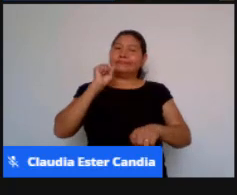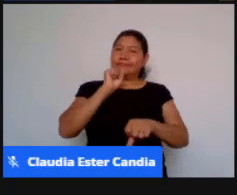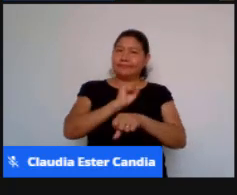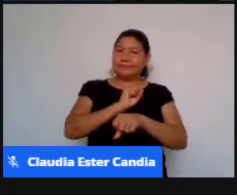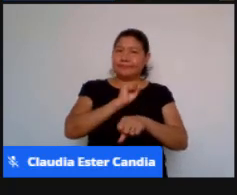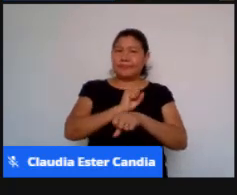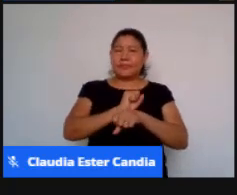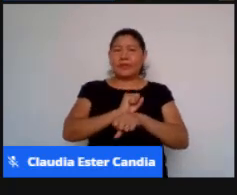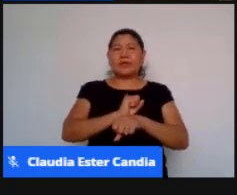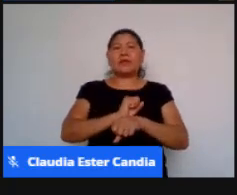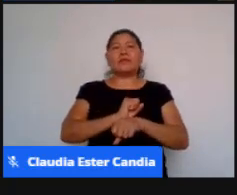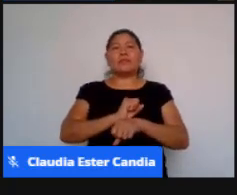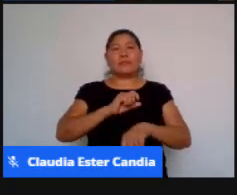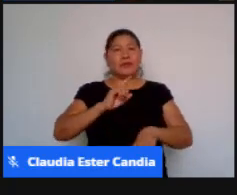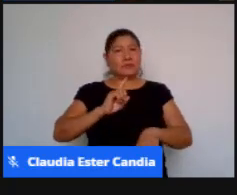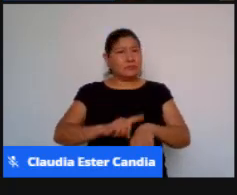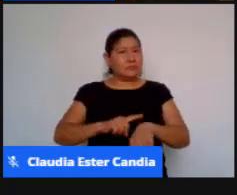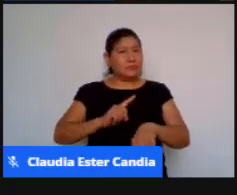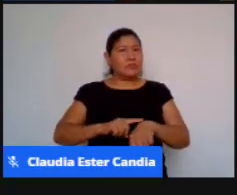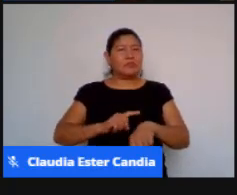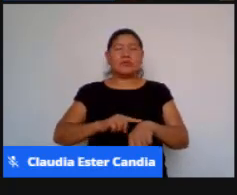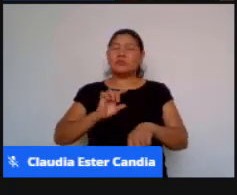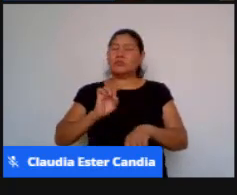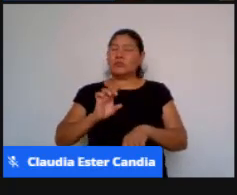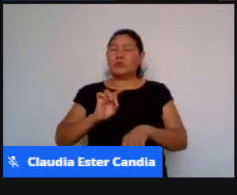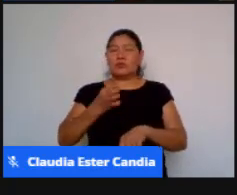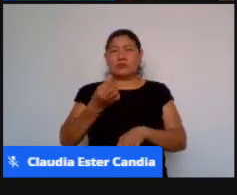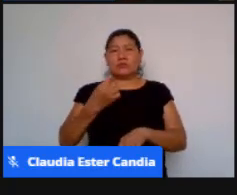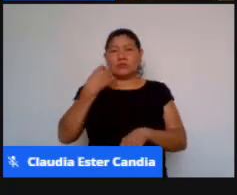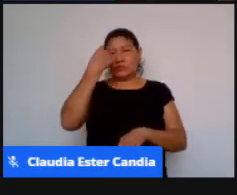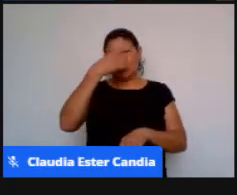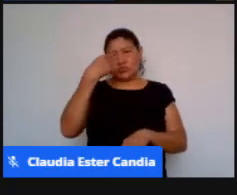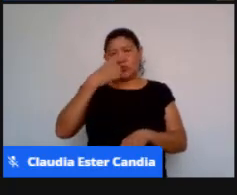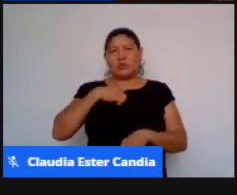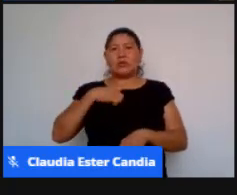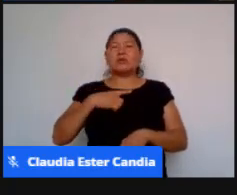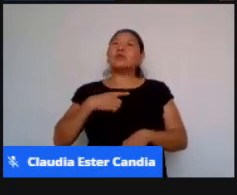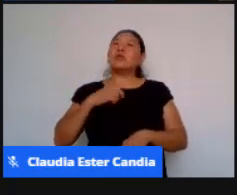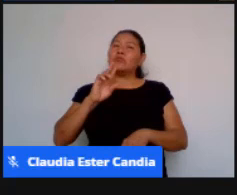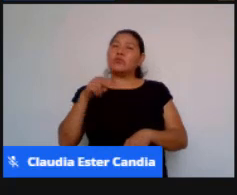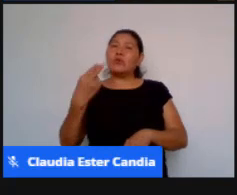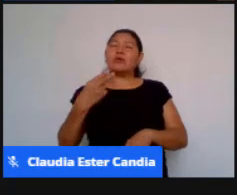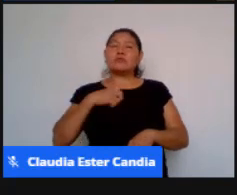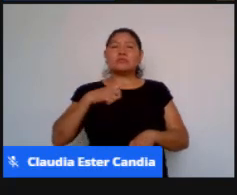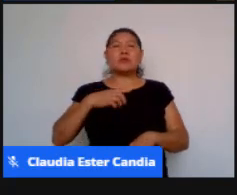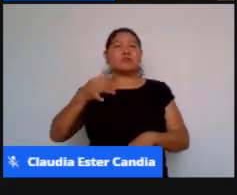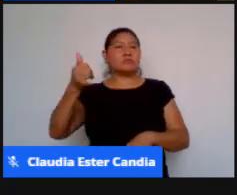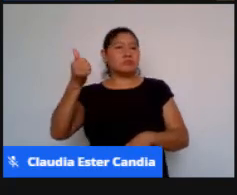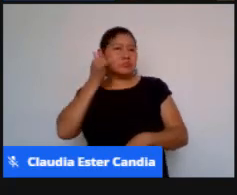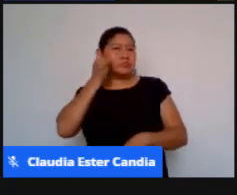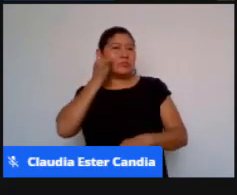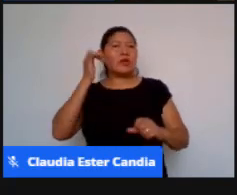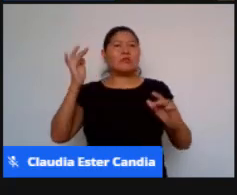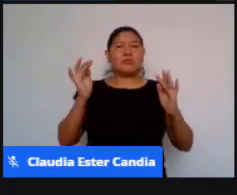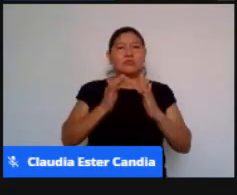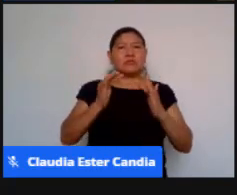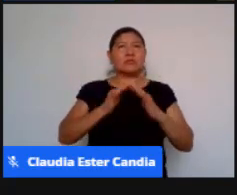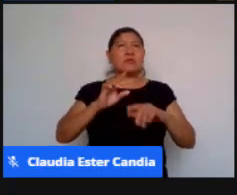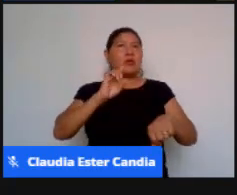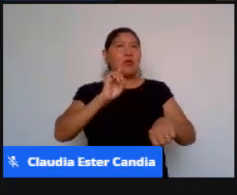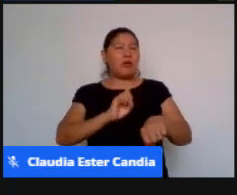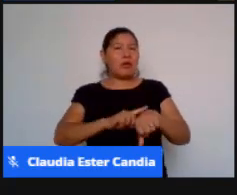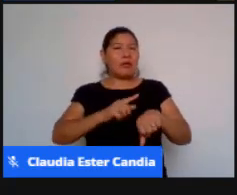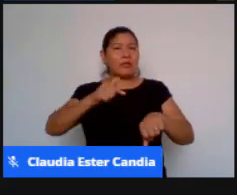a gente tá lá esperando vocês, mas vai ter gente sempre nesse telefone das 7 da manhã às 6 da tarde. Então, se